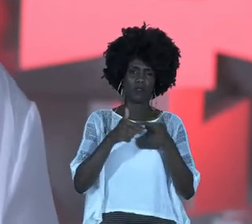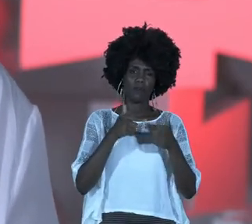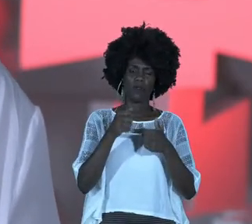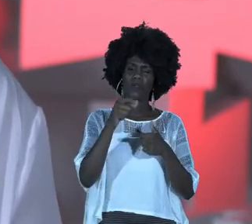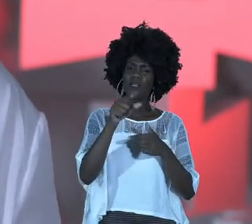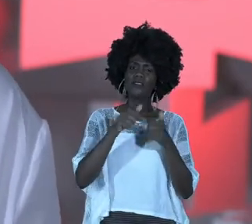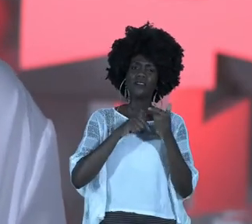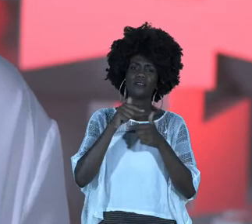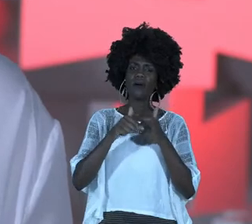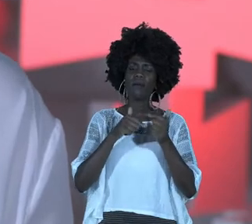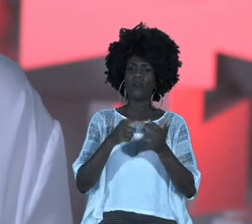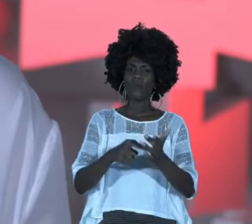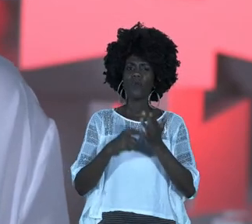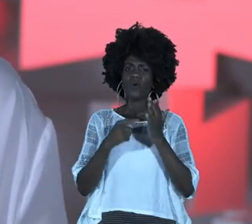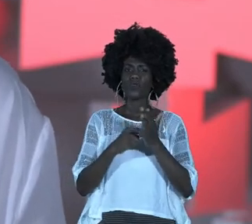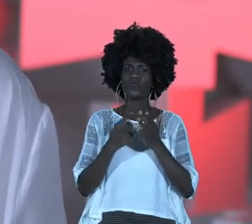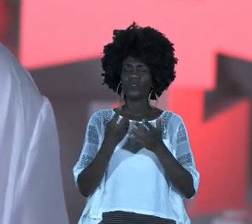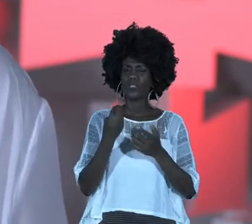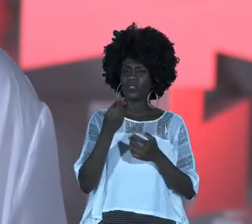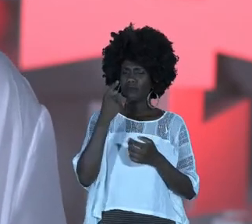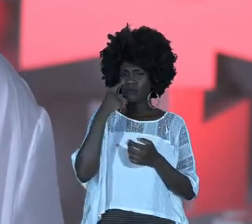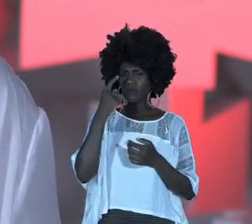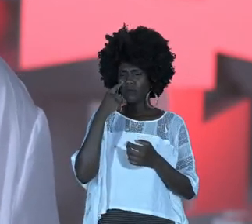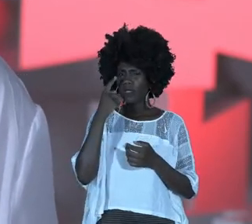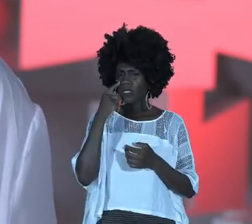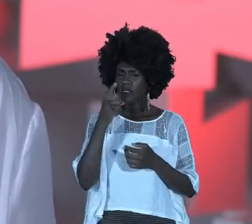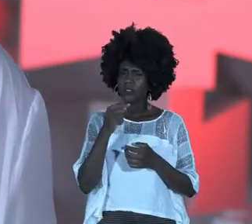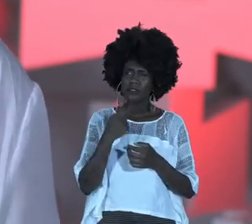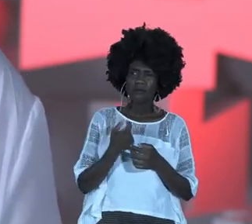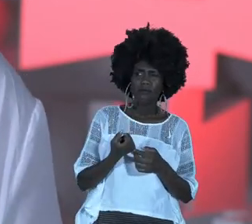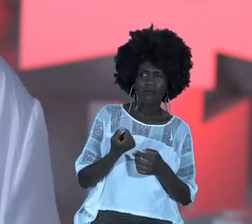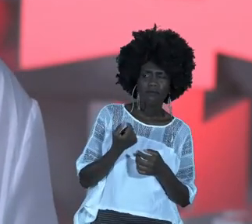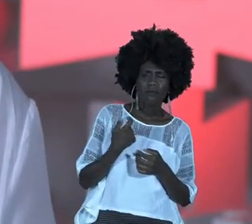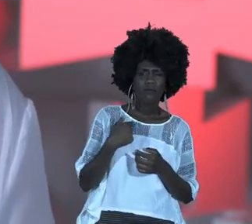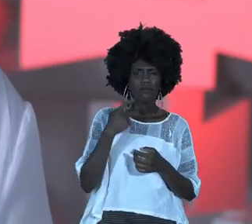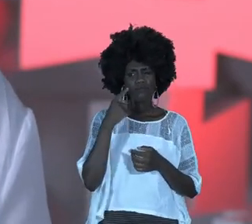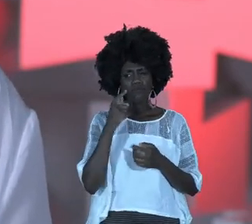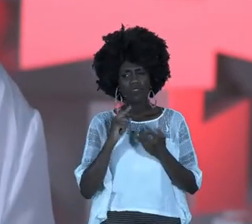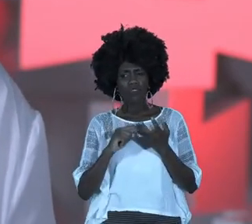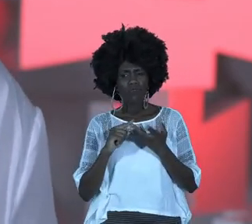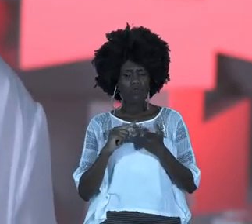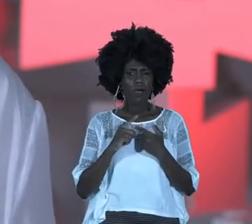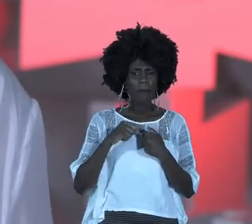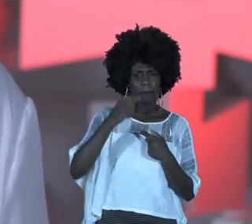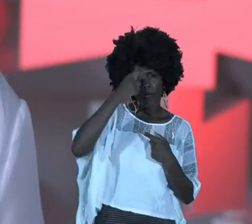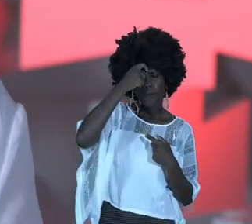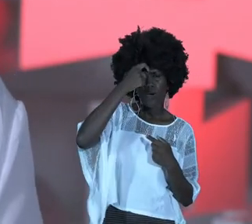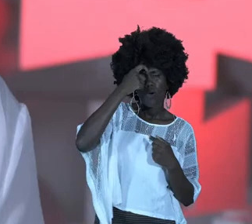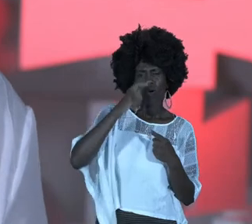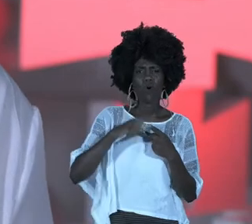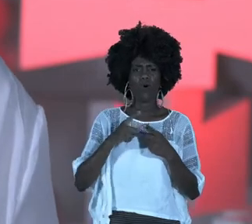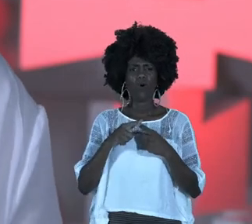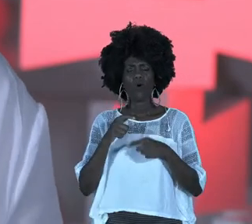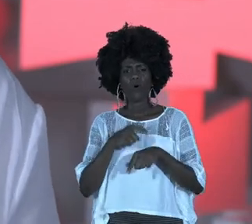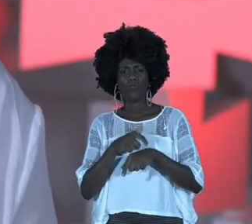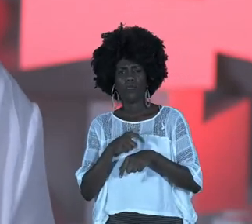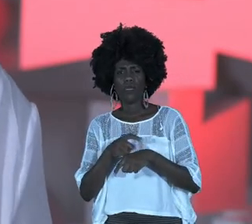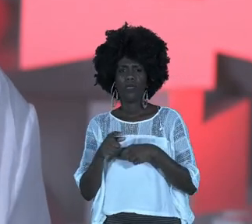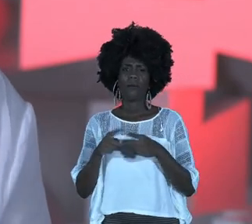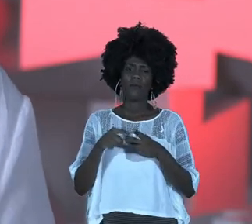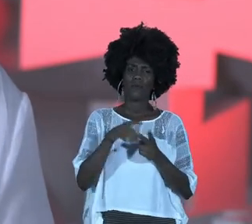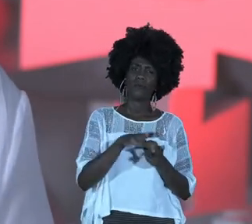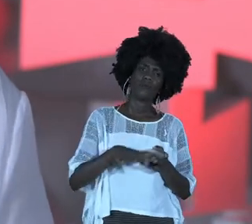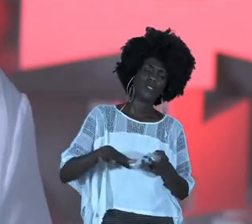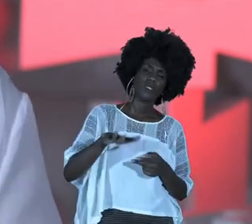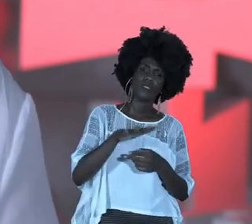que que esse trabalho me oferece de pista para ser olhado? É um trabalho que trabalha a memória, trabalha o tempo, trabalha o